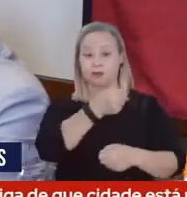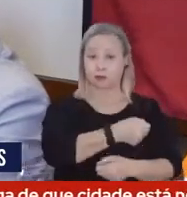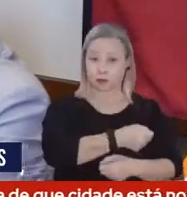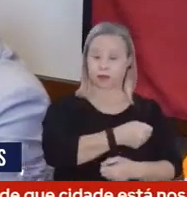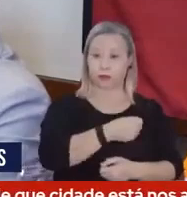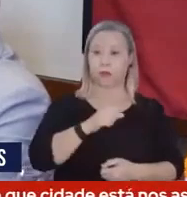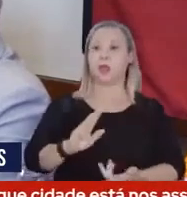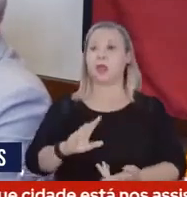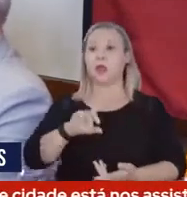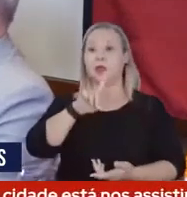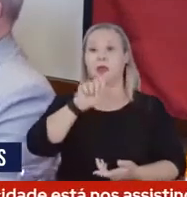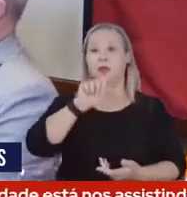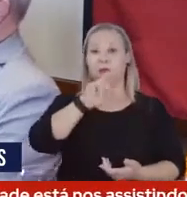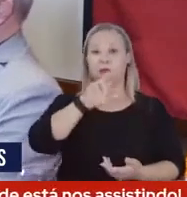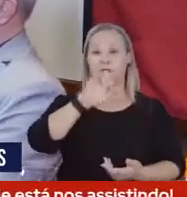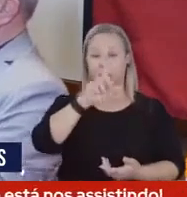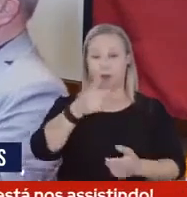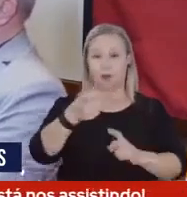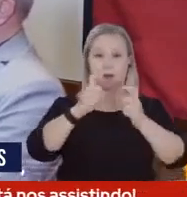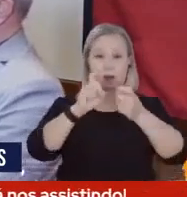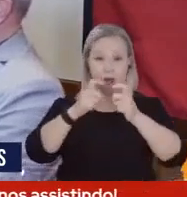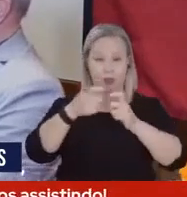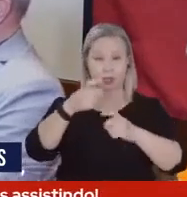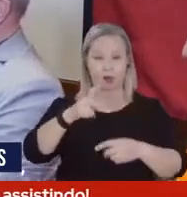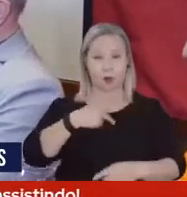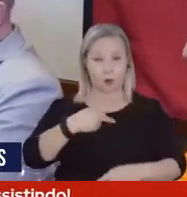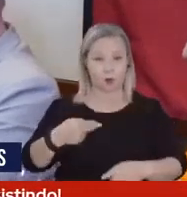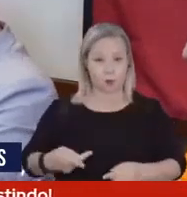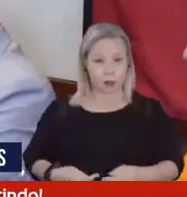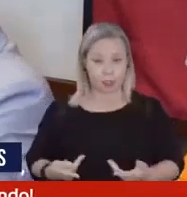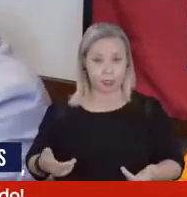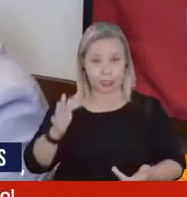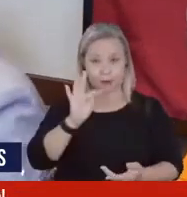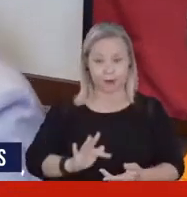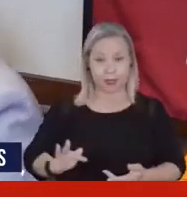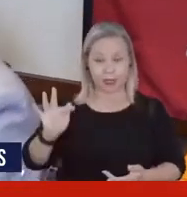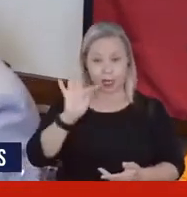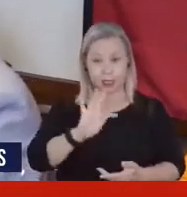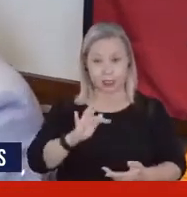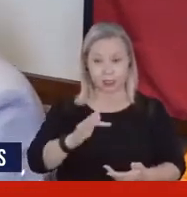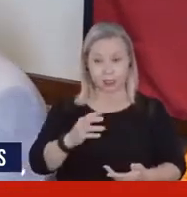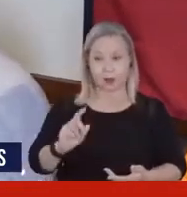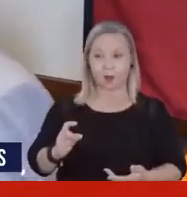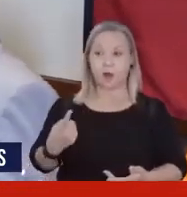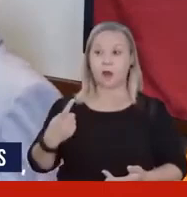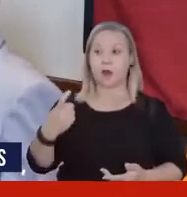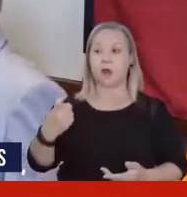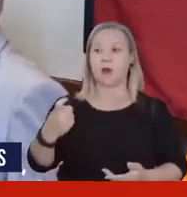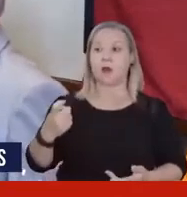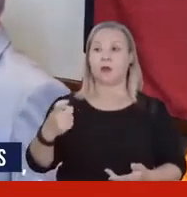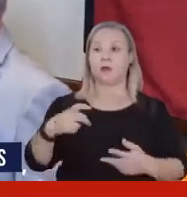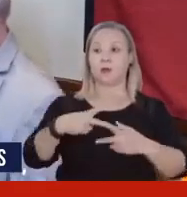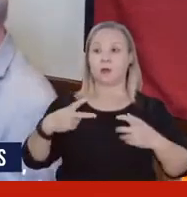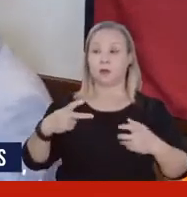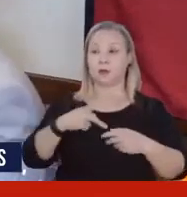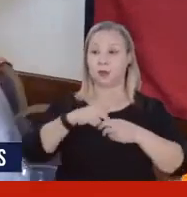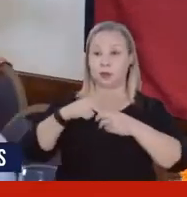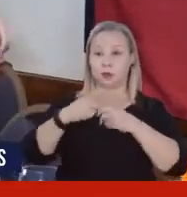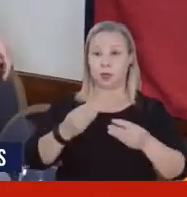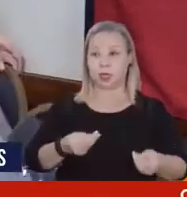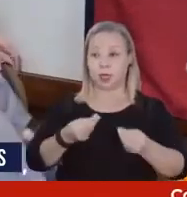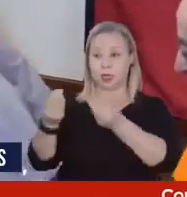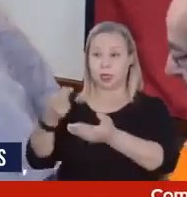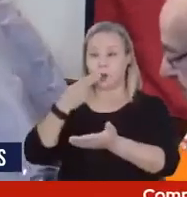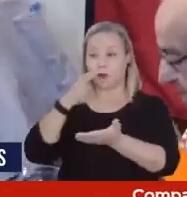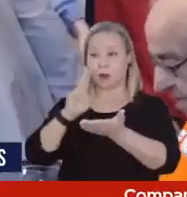Única dos Petroleiros, porque ele quer entregar uma carta dos petroleiros ao presidente Lula. E vou convidar o Zé Maria, nosso coordenador do